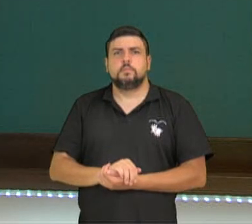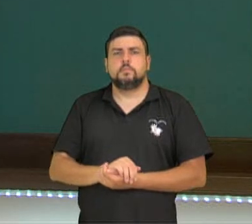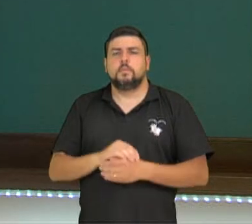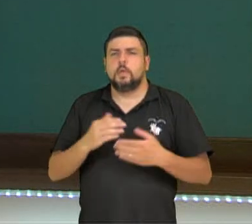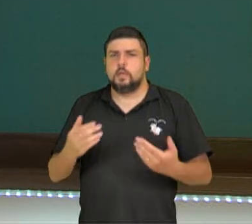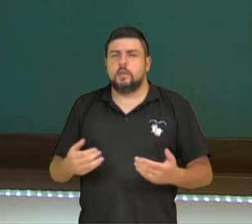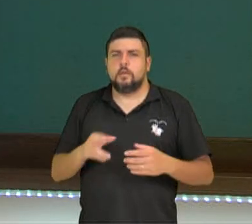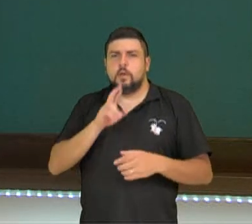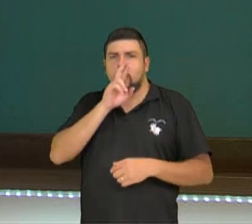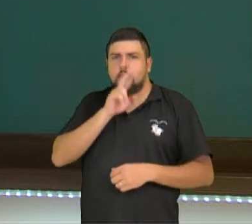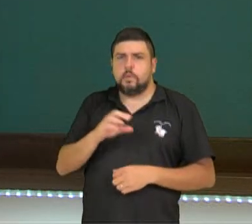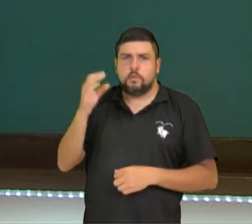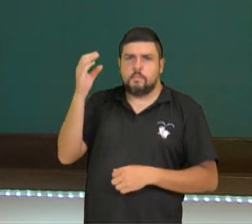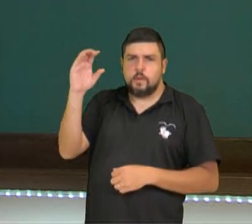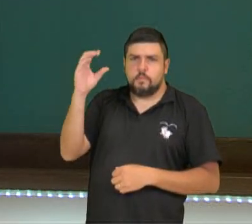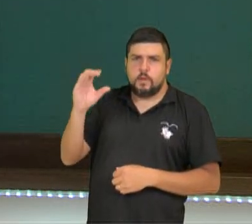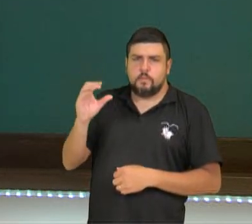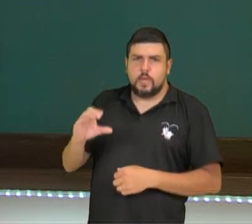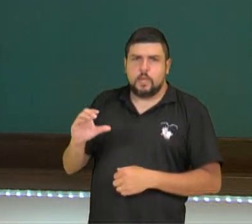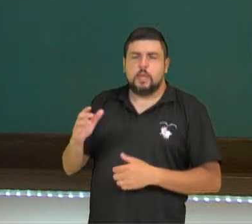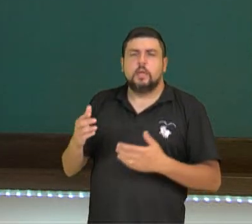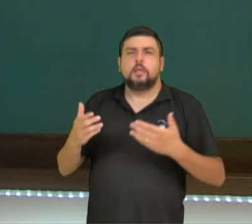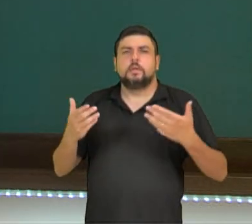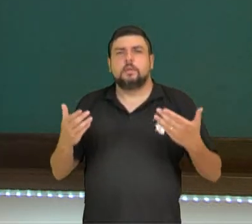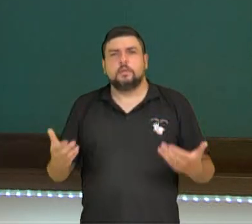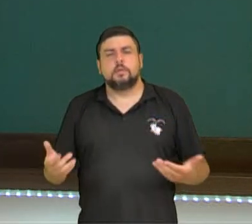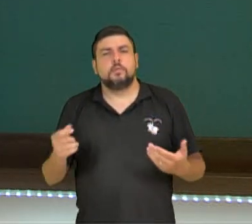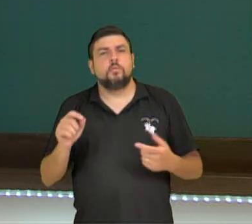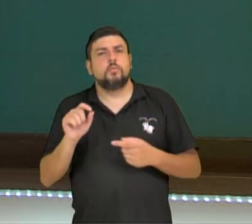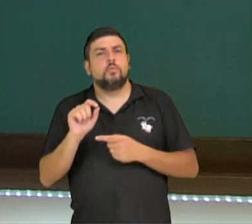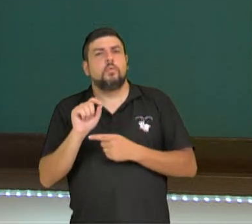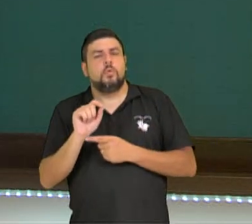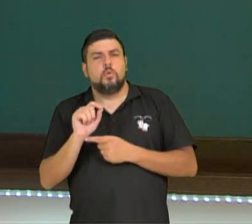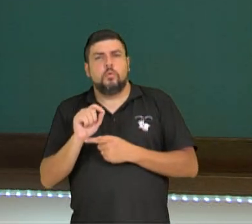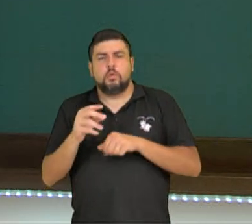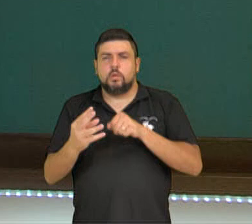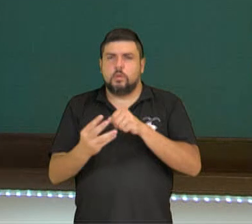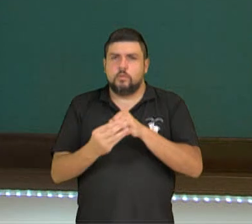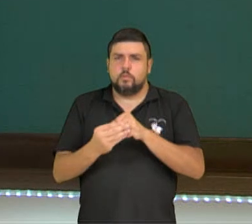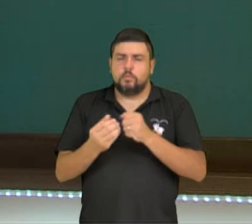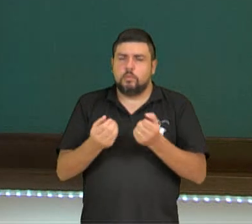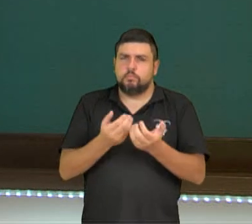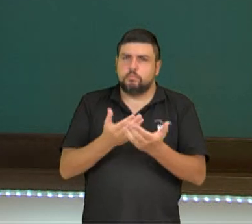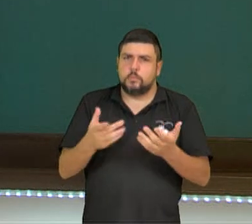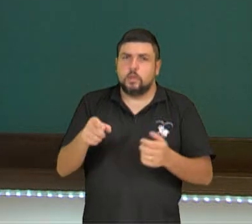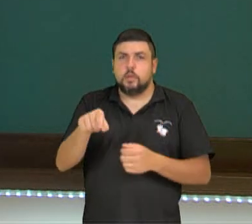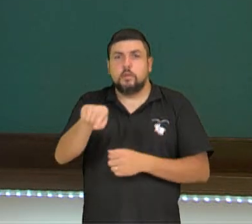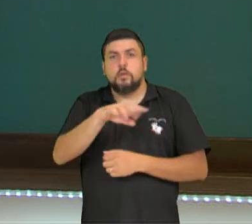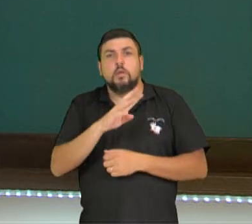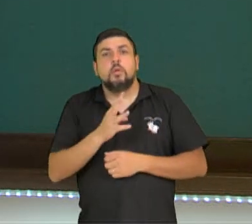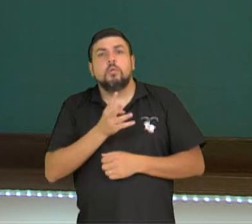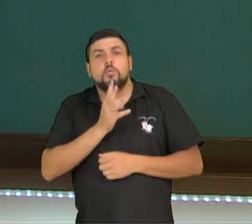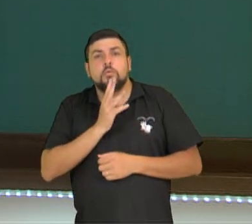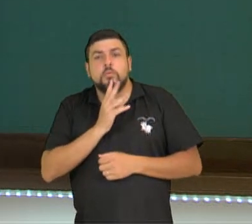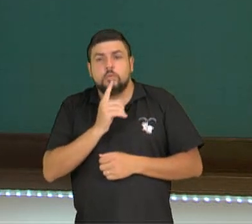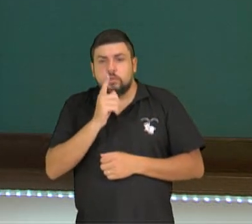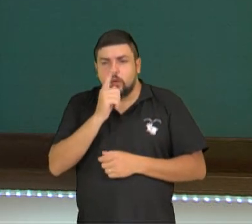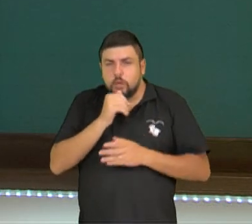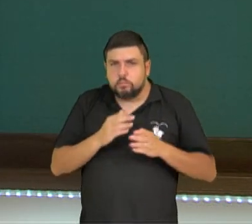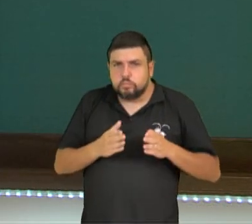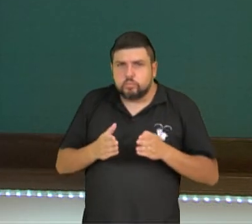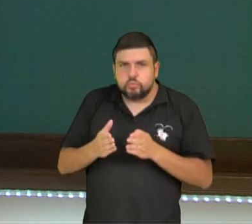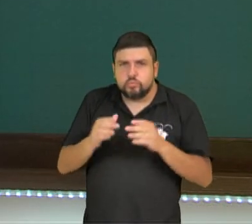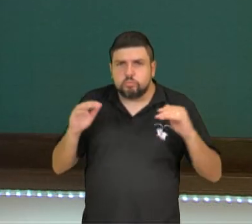as respostas ali, e a ideia justamente de trazer este conhecimento sobre a hidrografia paranaense